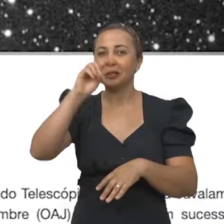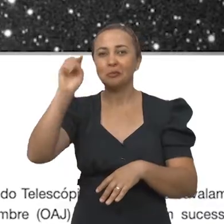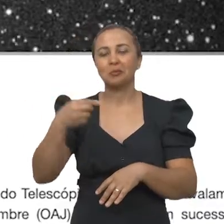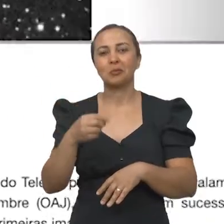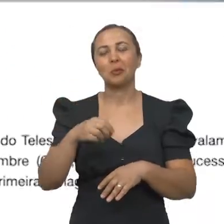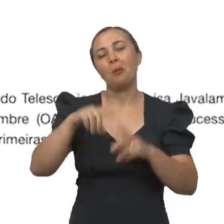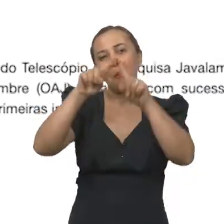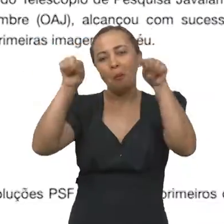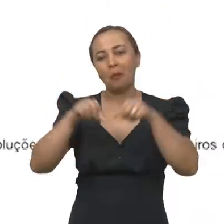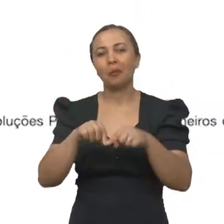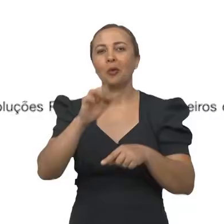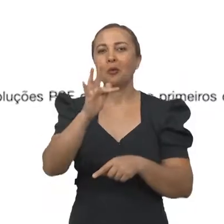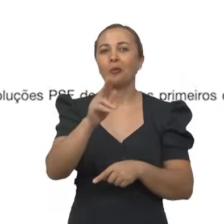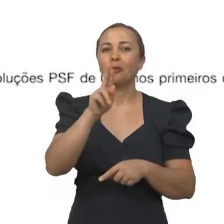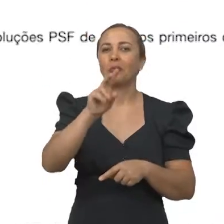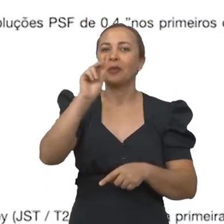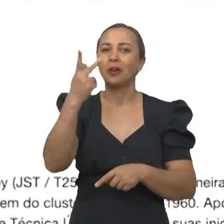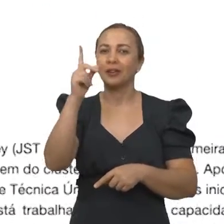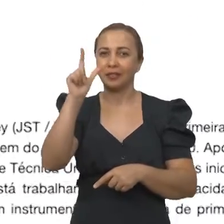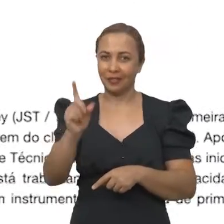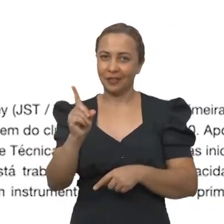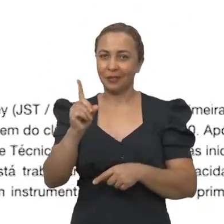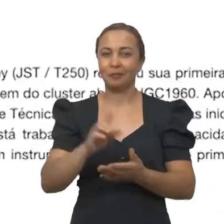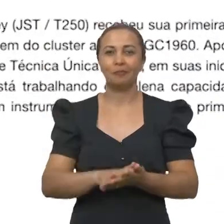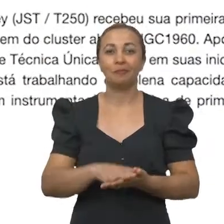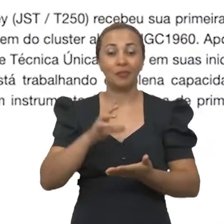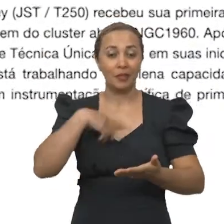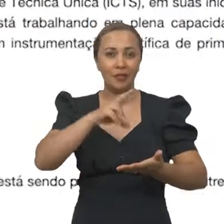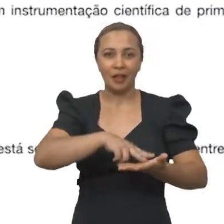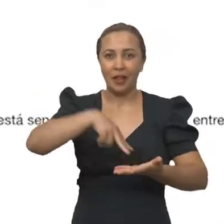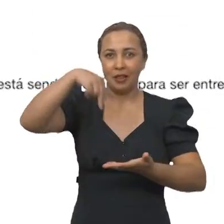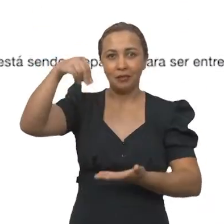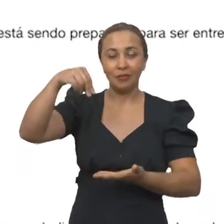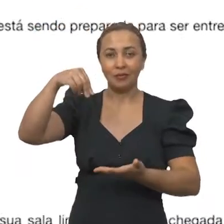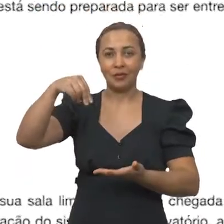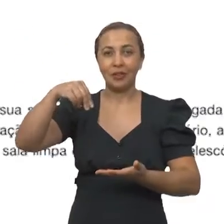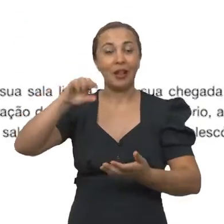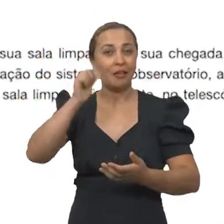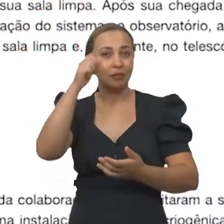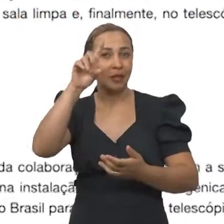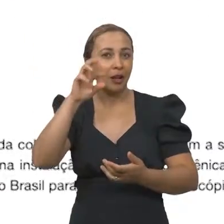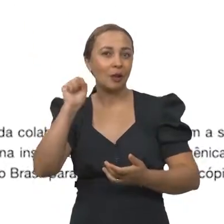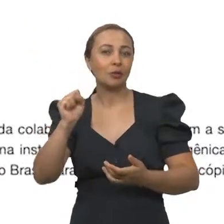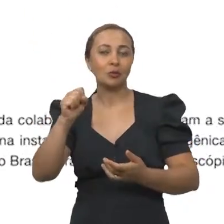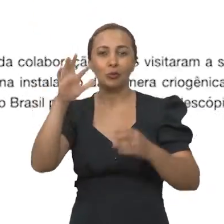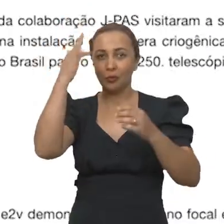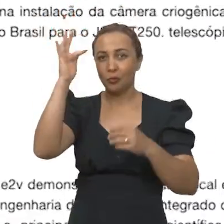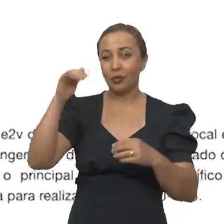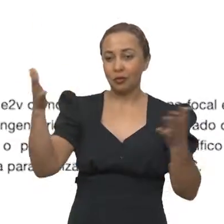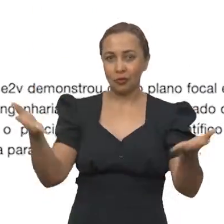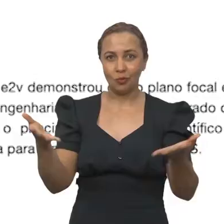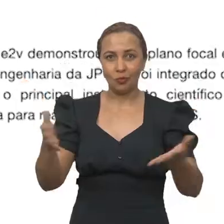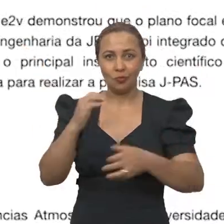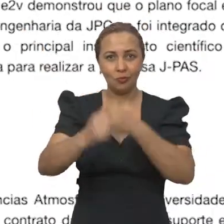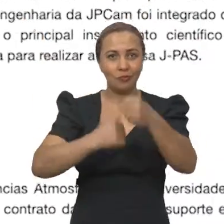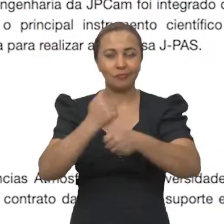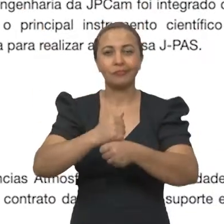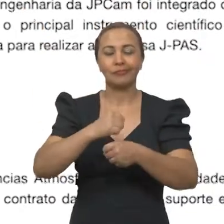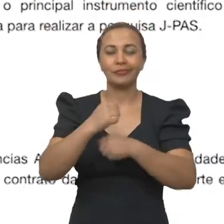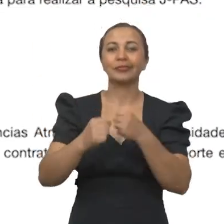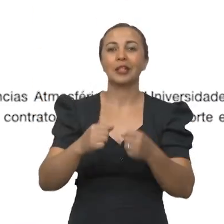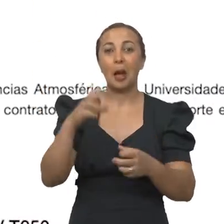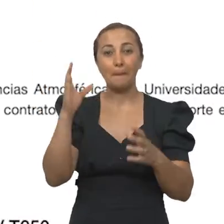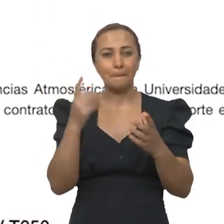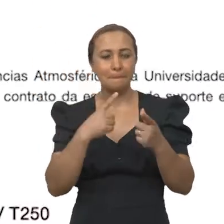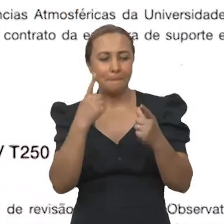Full HD. O JPAS promete ser um dos principais levantamentos de dados astrofísicos e cosmológicos desta década. A